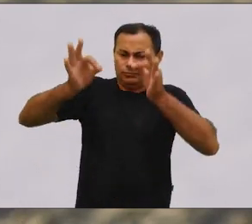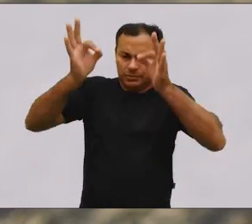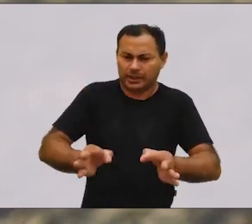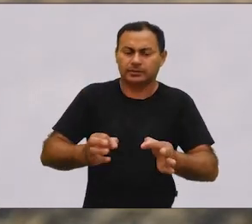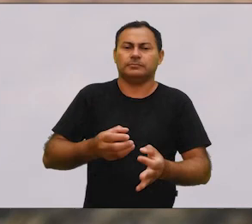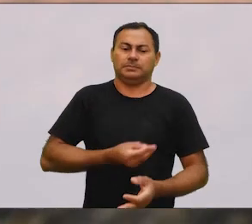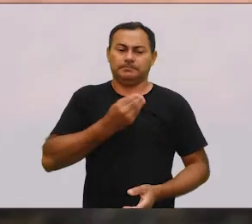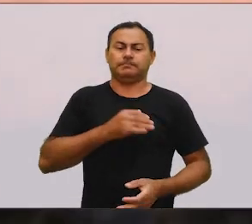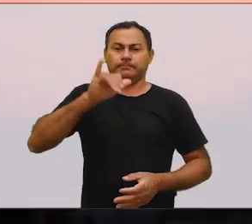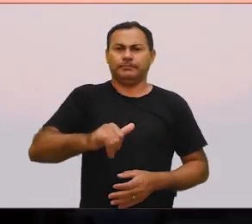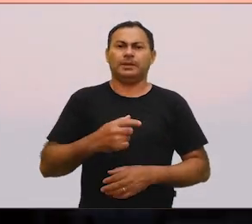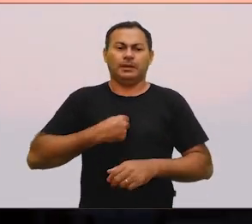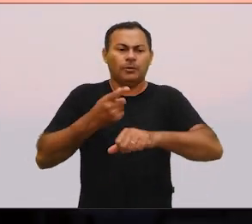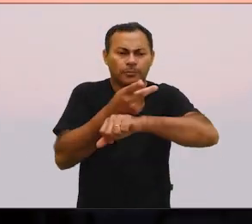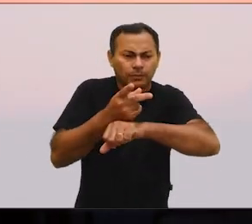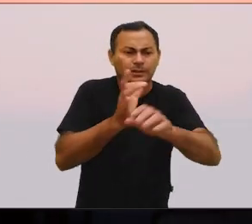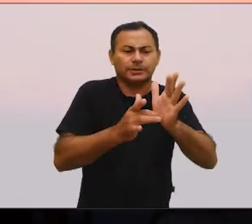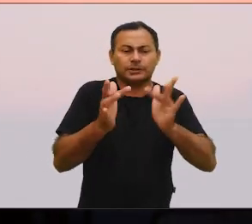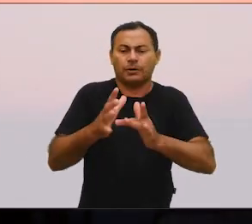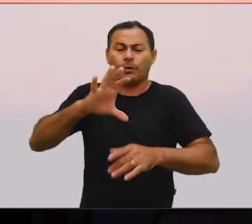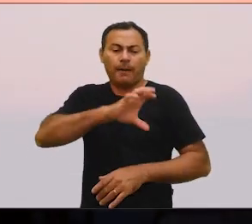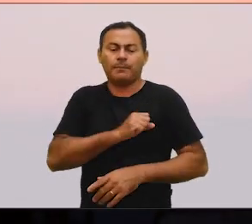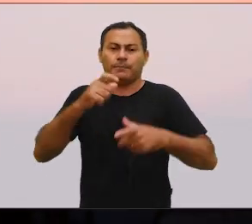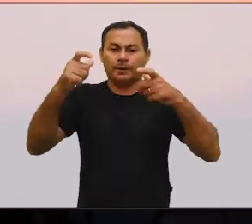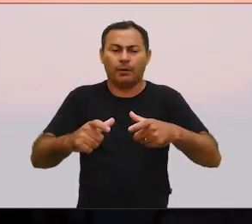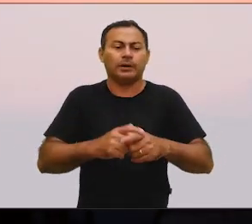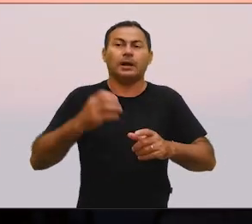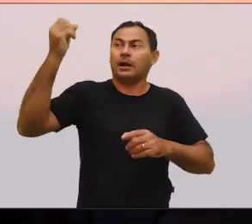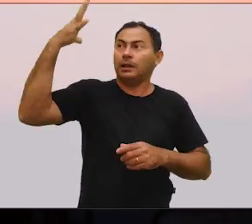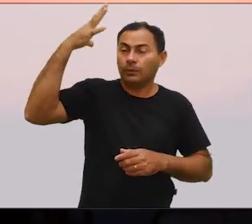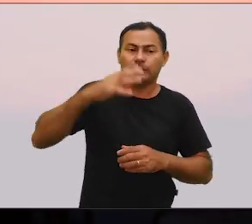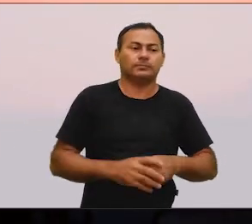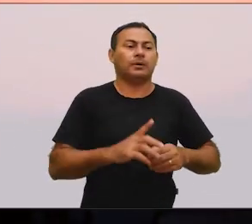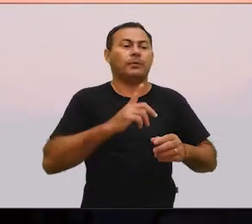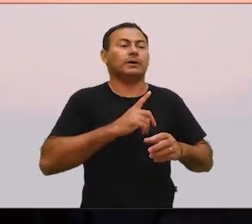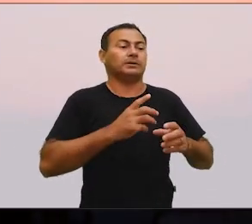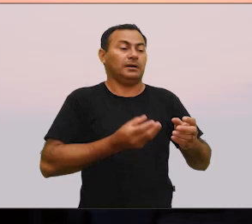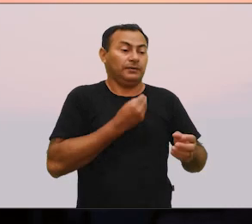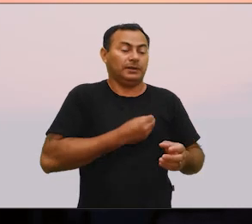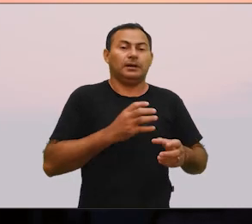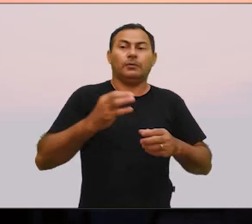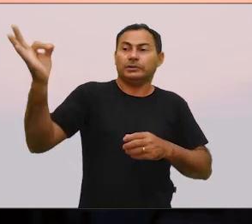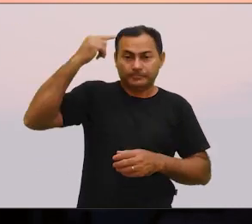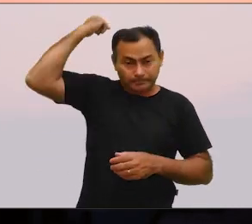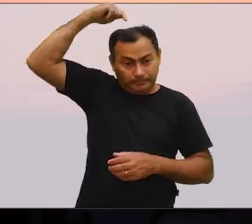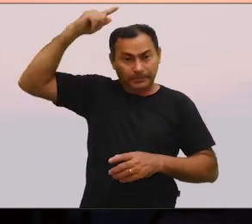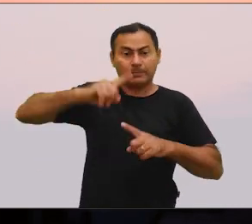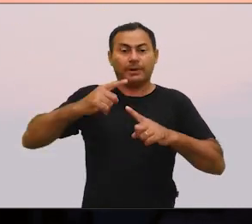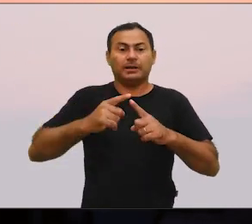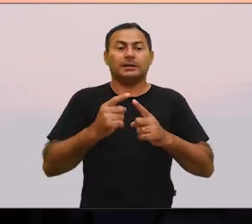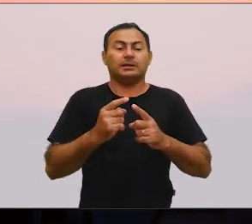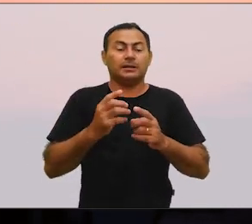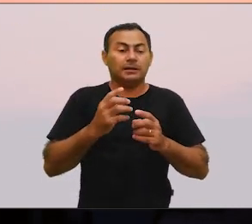ressurreto deva estar. Já procurei por Jesus onde o amor está, onde a luz está, onde a vida está e onde o Espírito está, mas